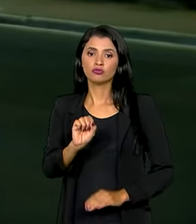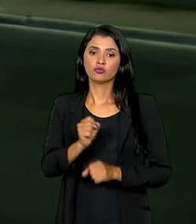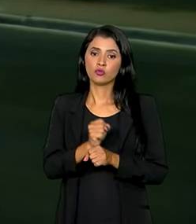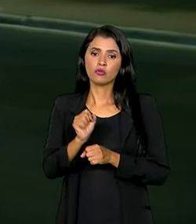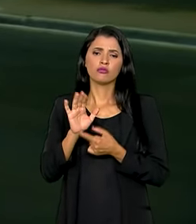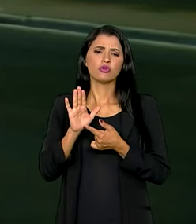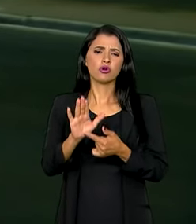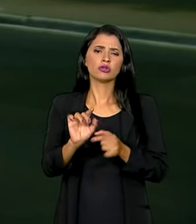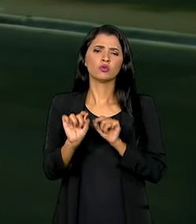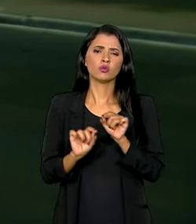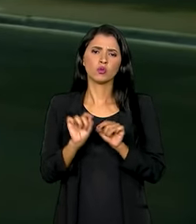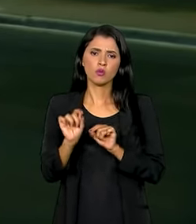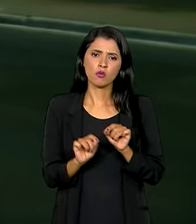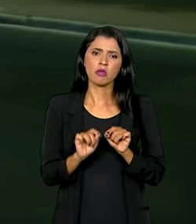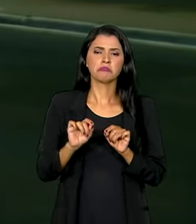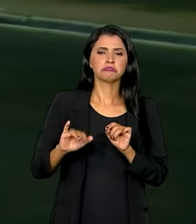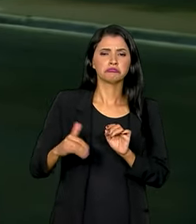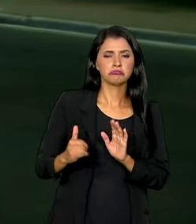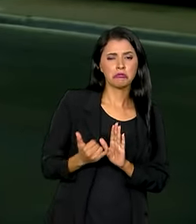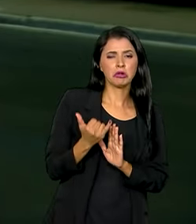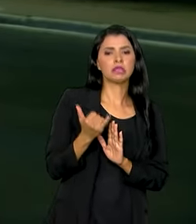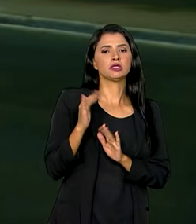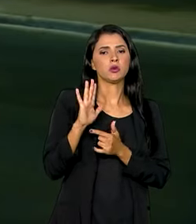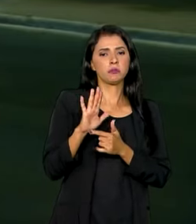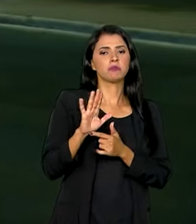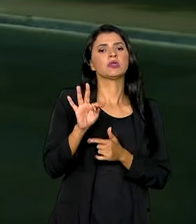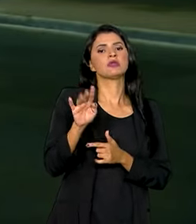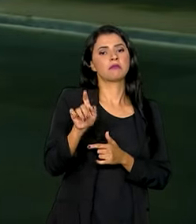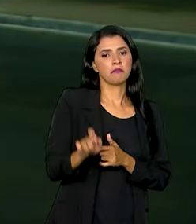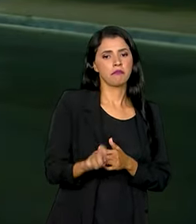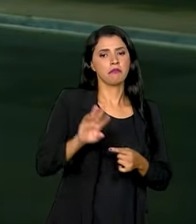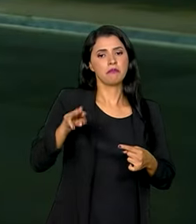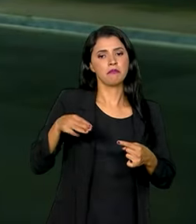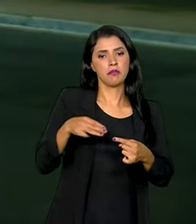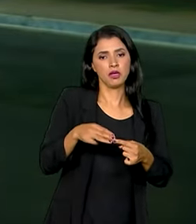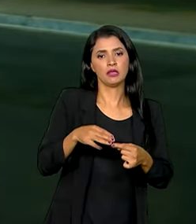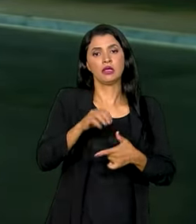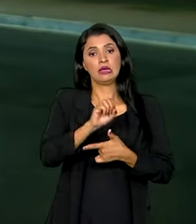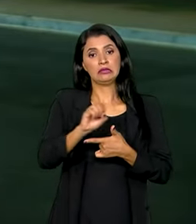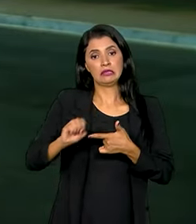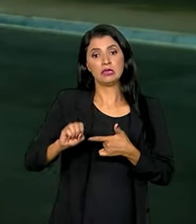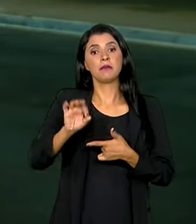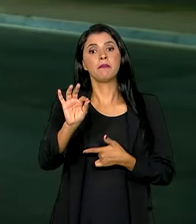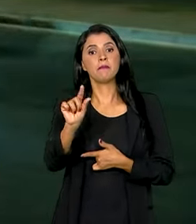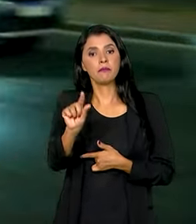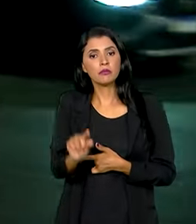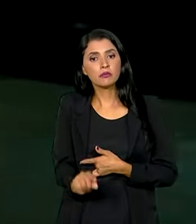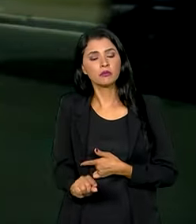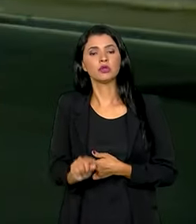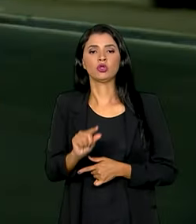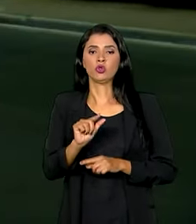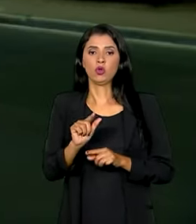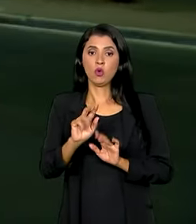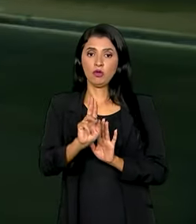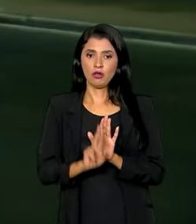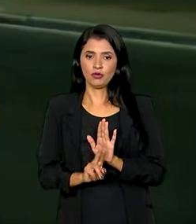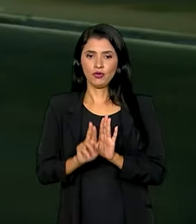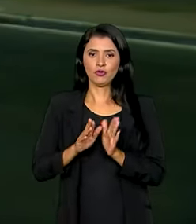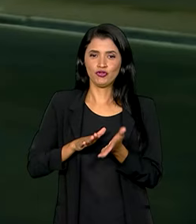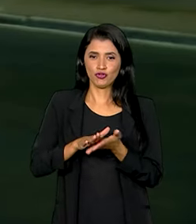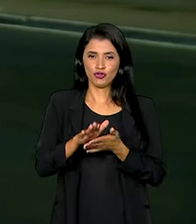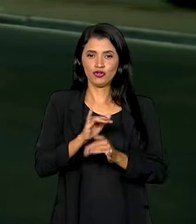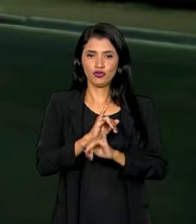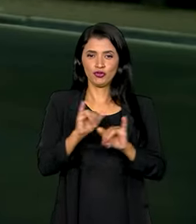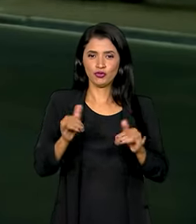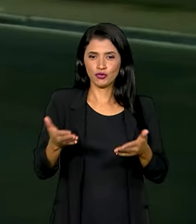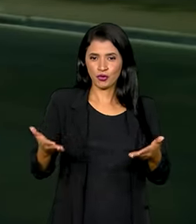prevêem inflação na meta e taxa de juros da Selic menor. Segundo o relatório divulgado pelo Banco Central,